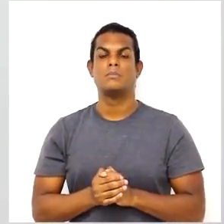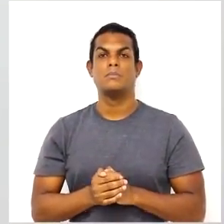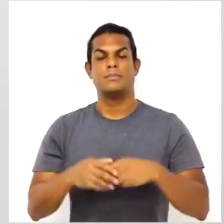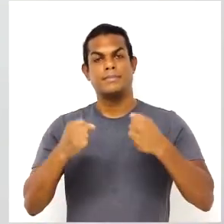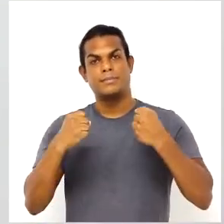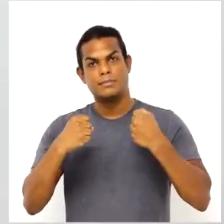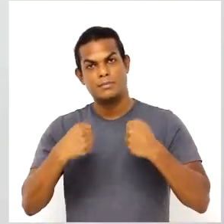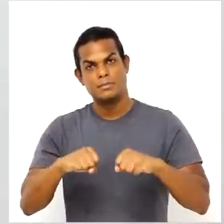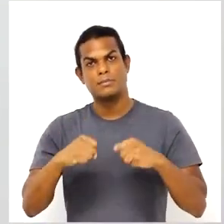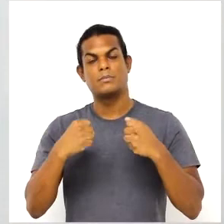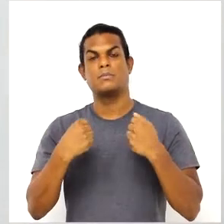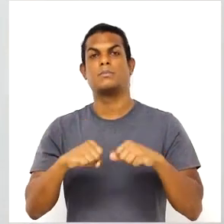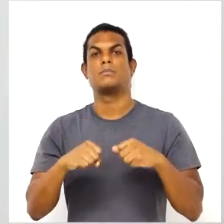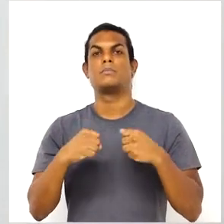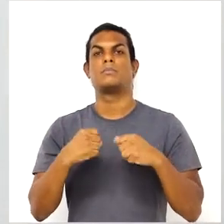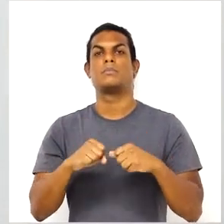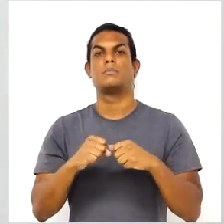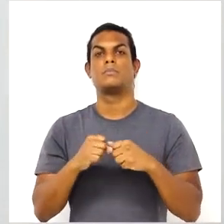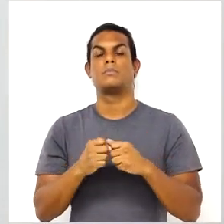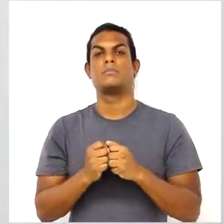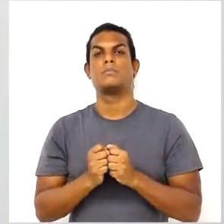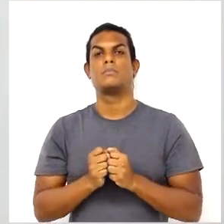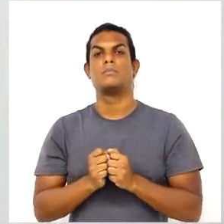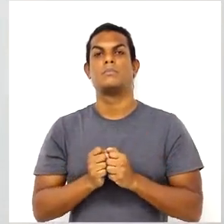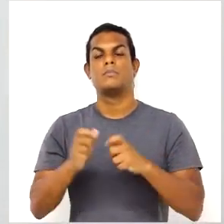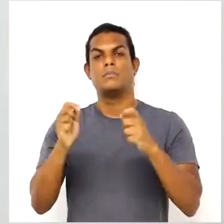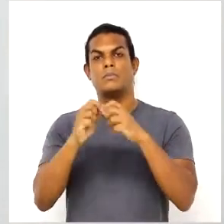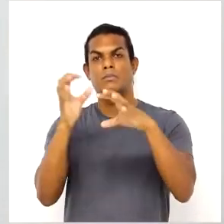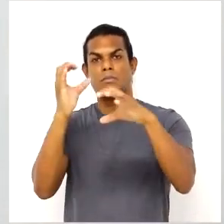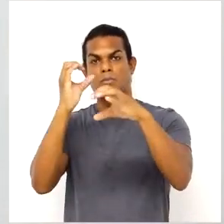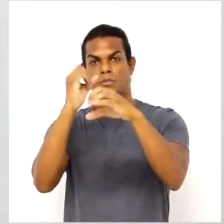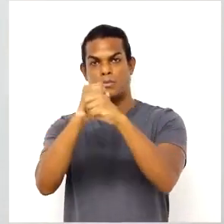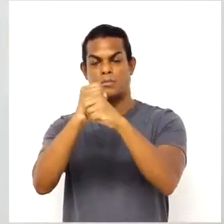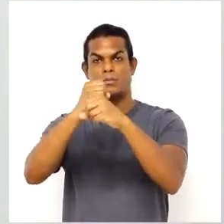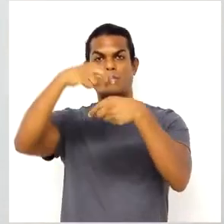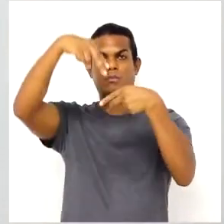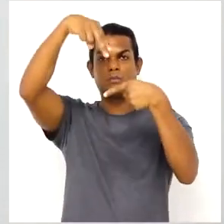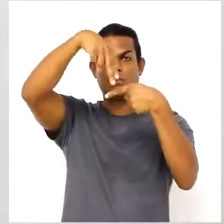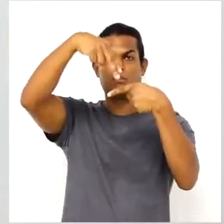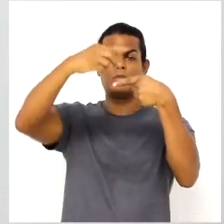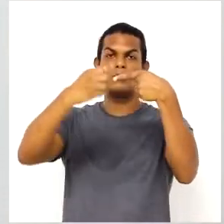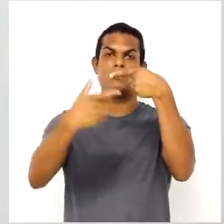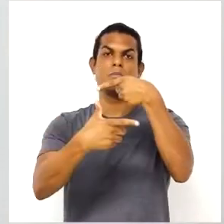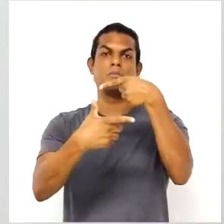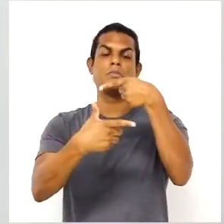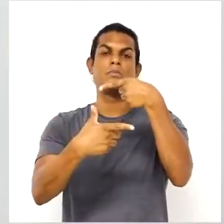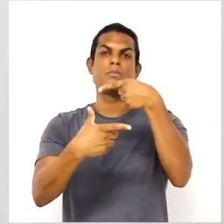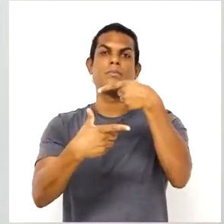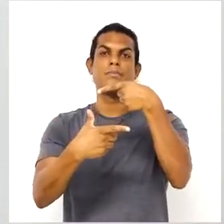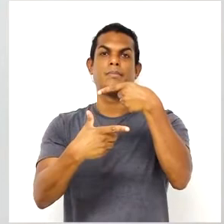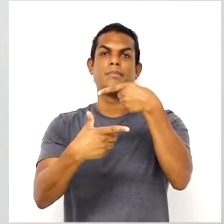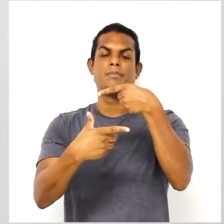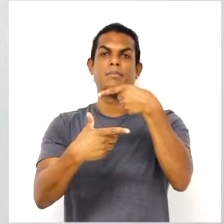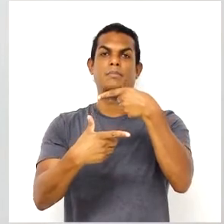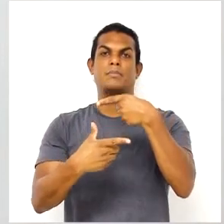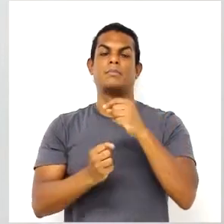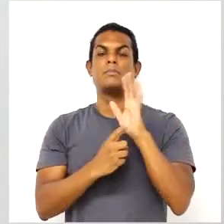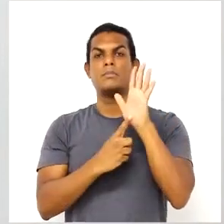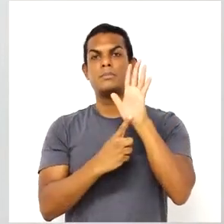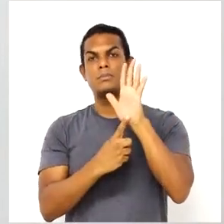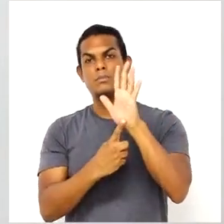deveremos realizar o cálculo de n sobre 2, para dizer